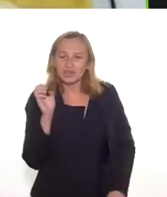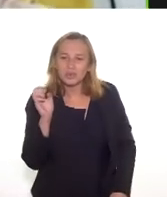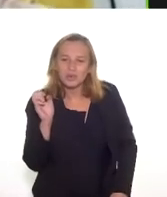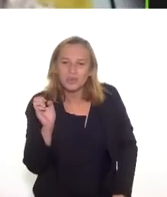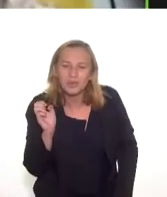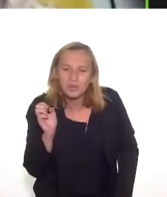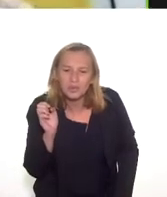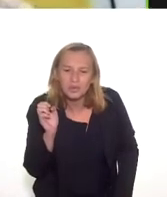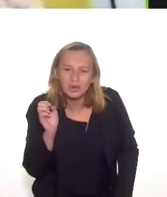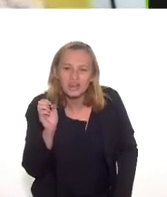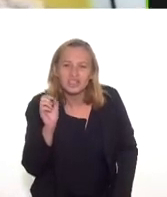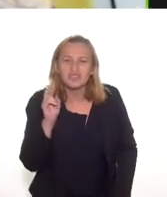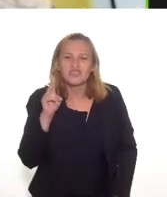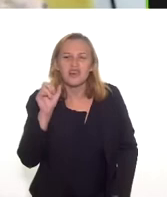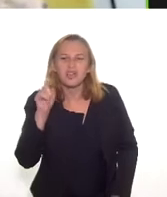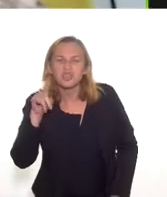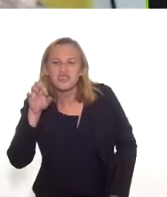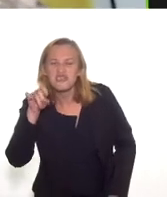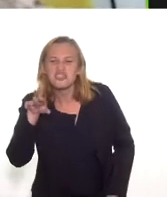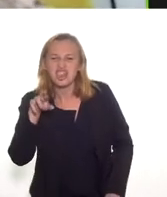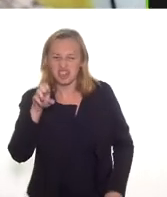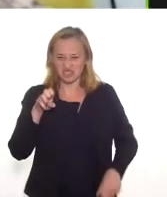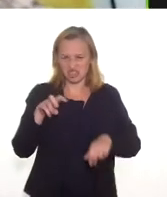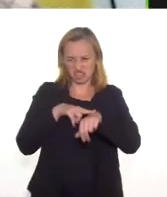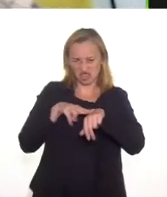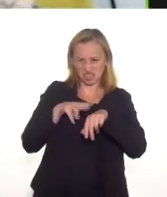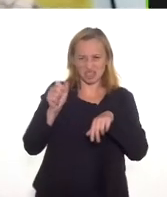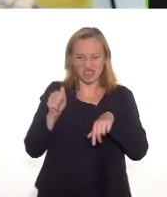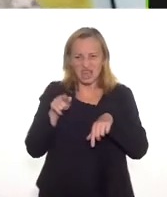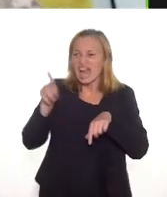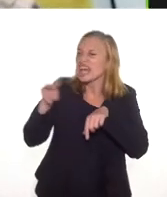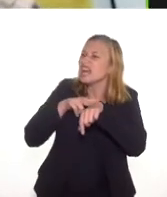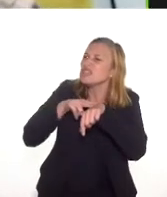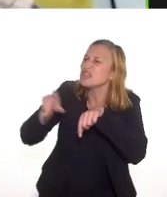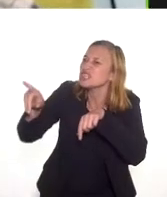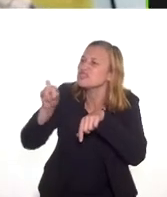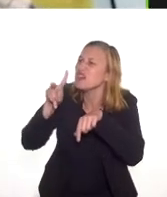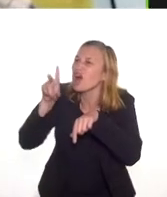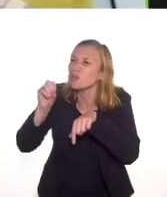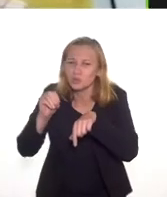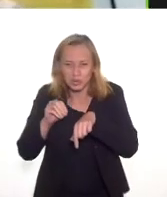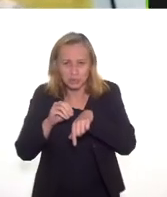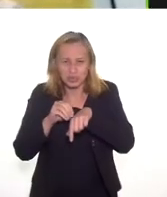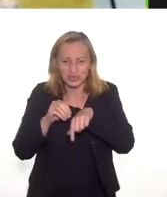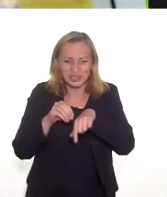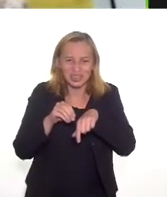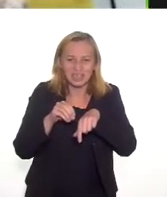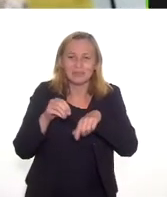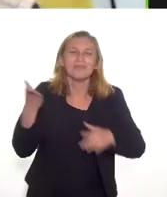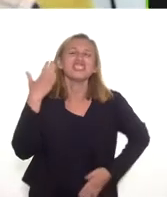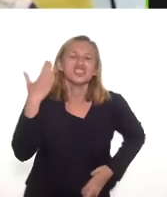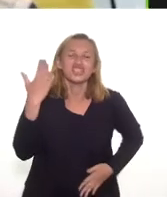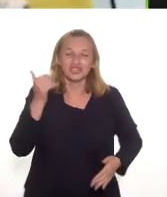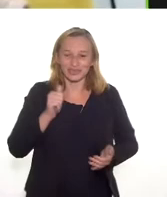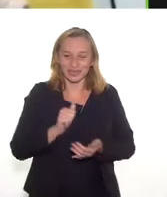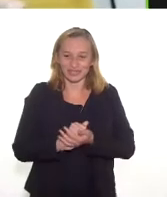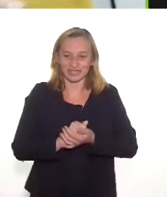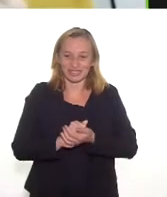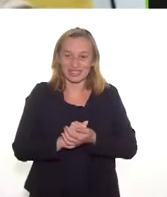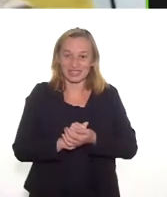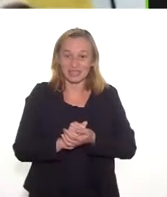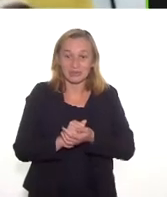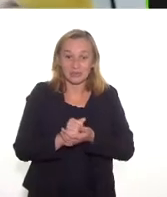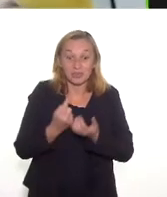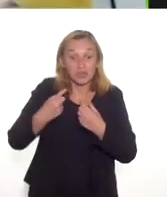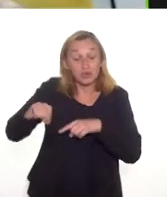O senhor Valdeverde, aquele Verdivaldo, aquele bandido que